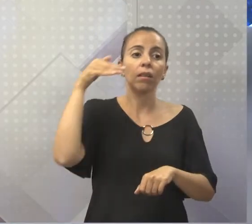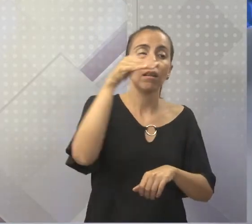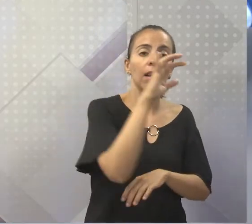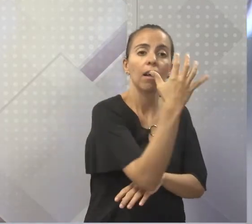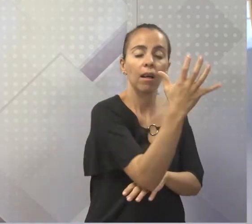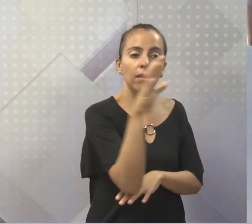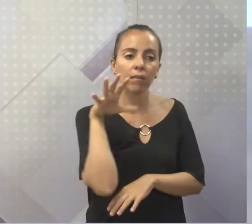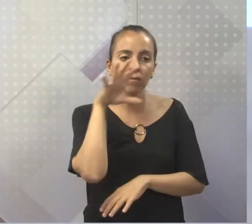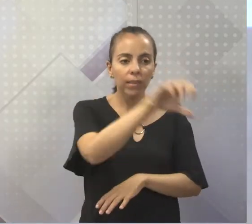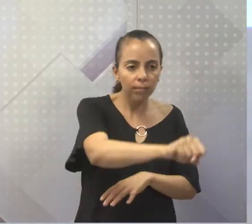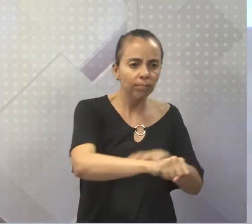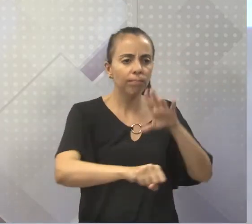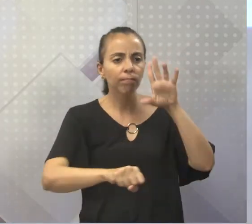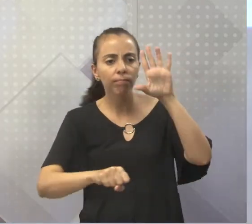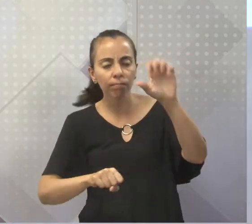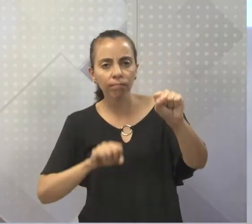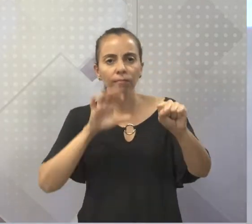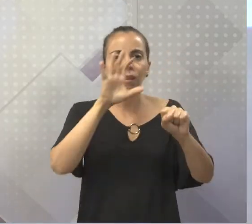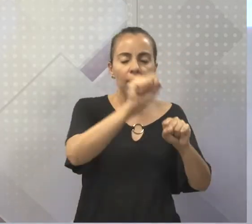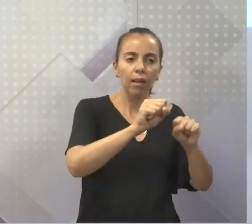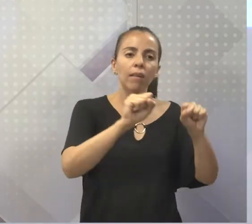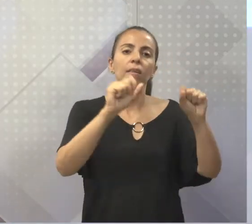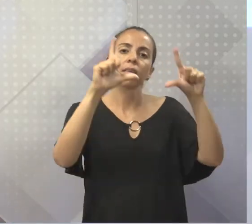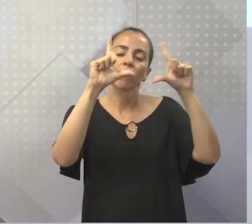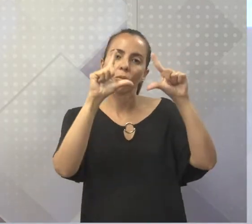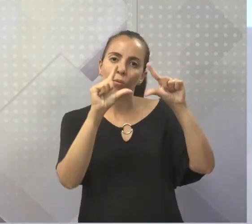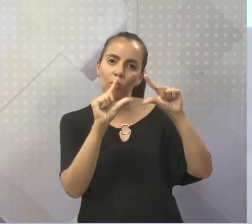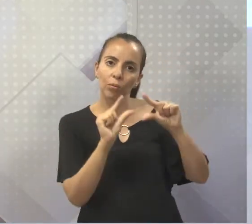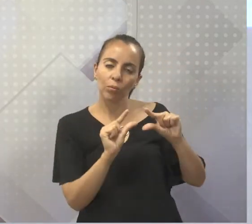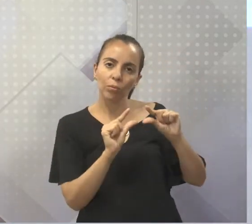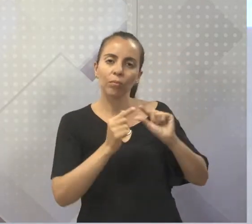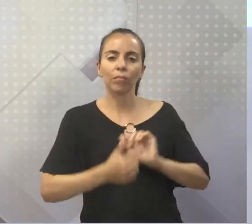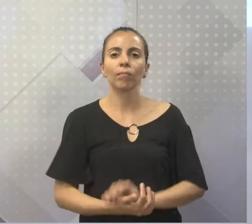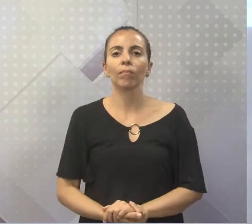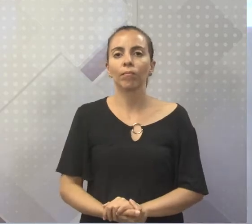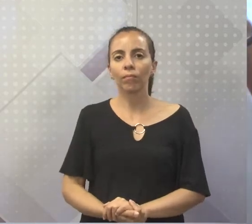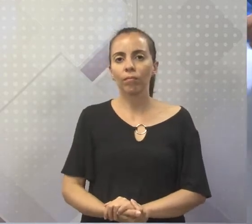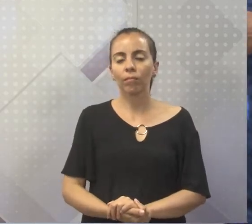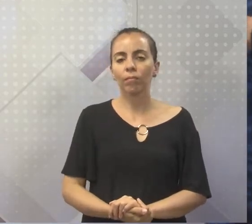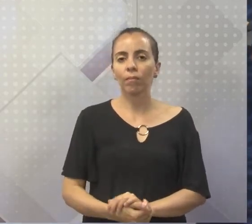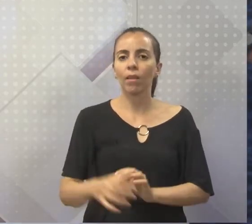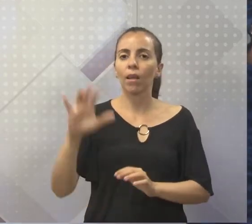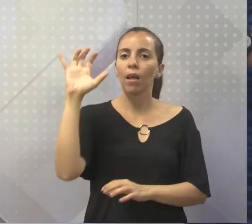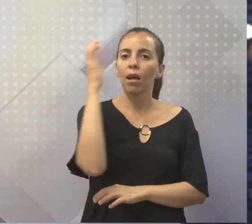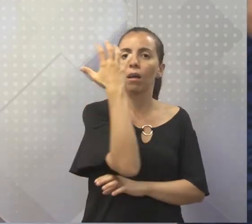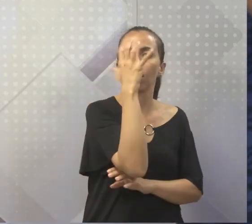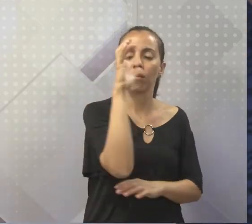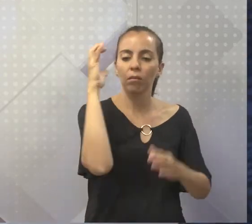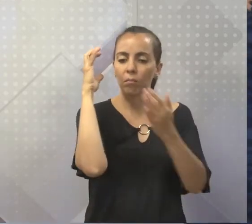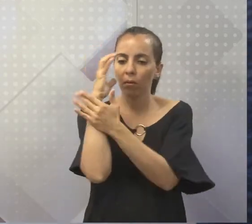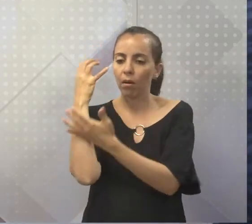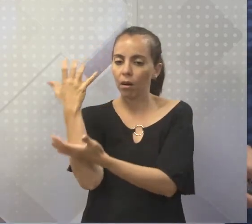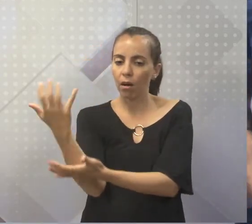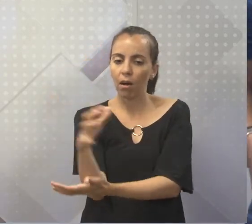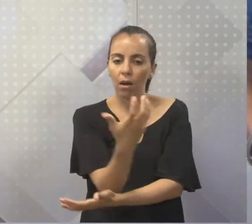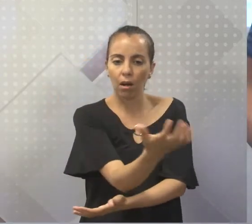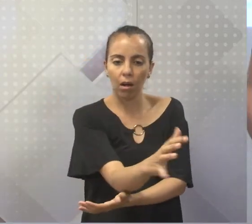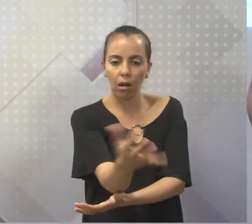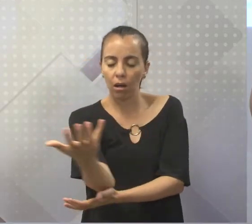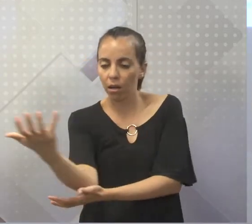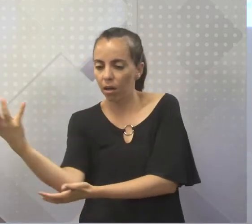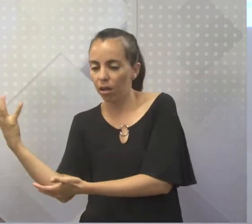e retirar o produto em Natura de lá derrubando as matas